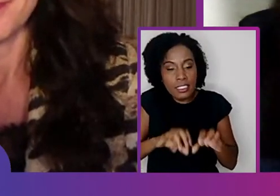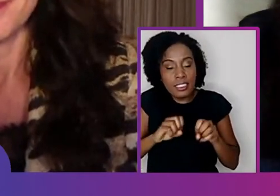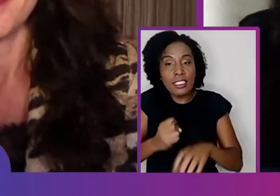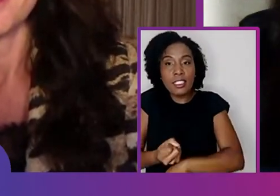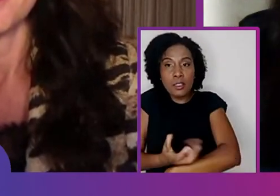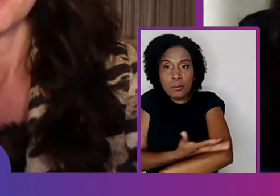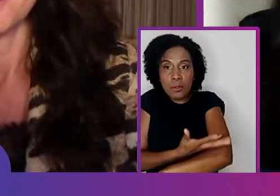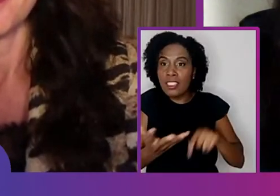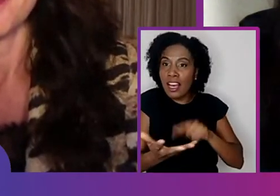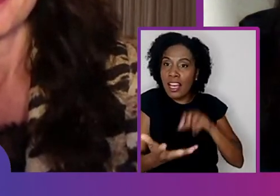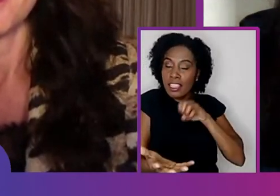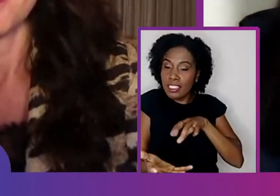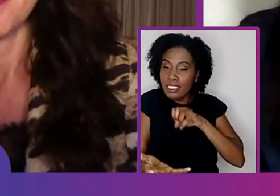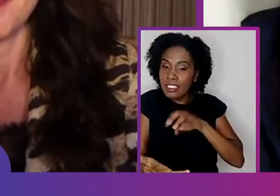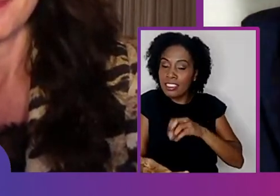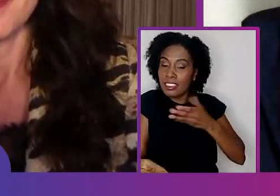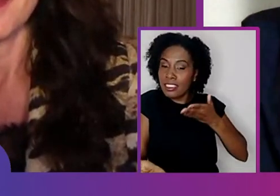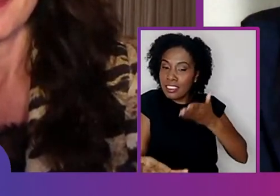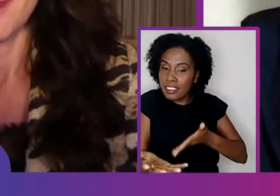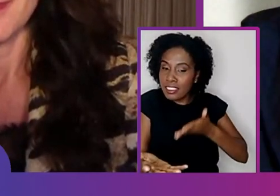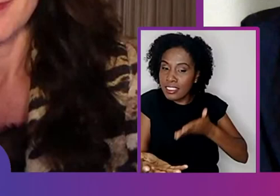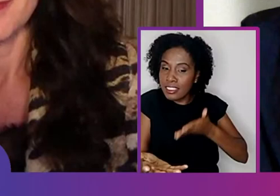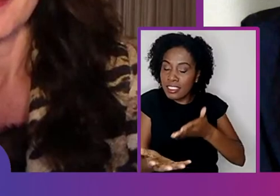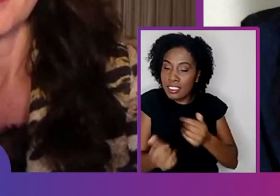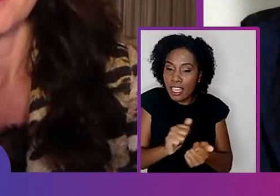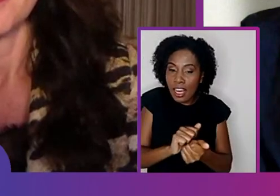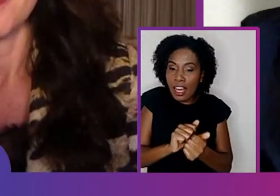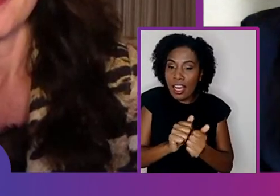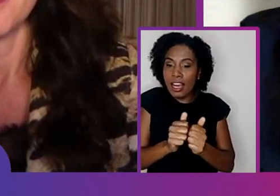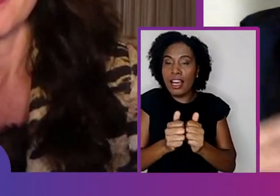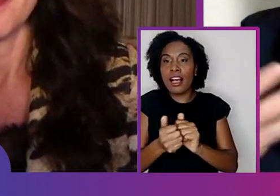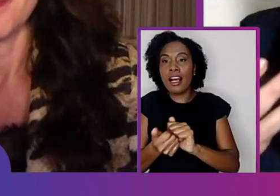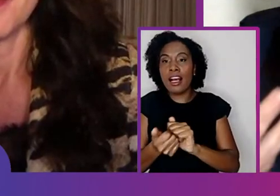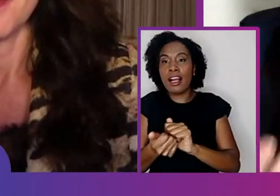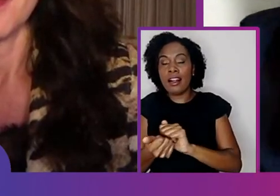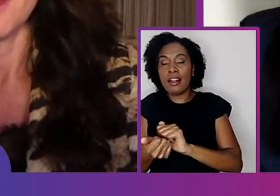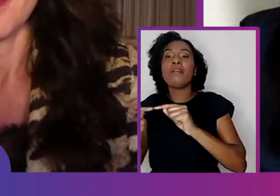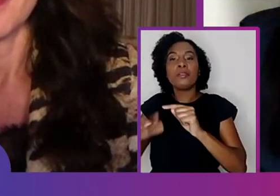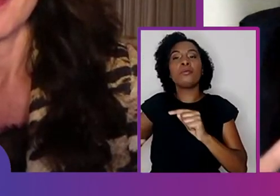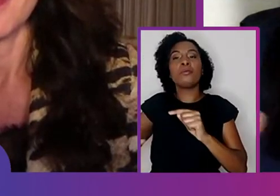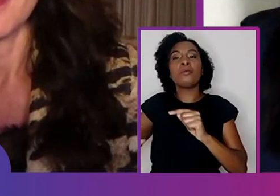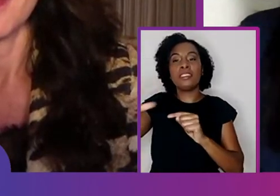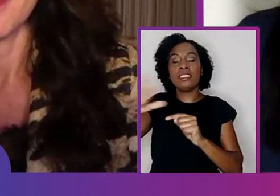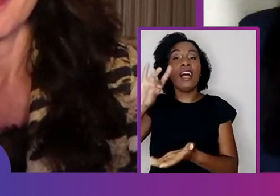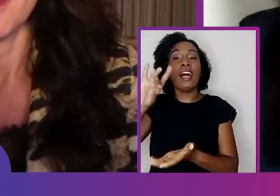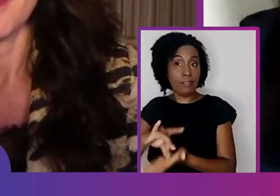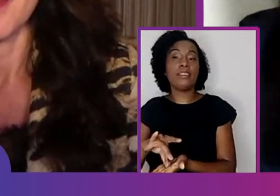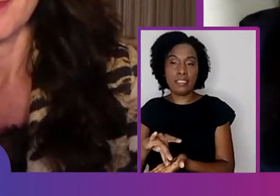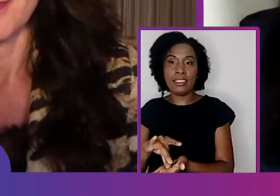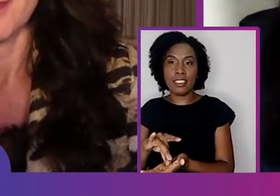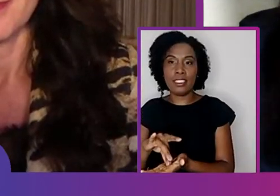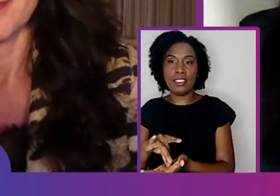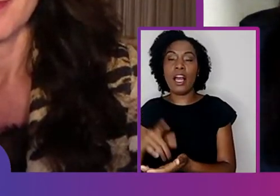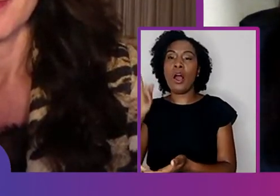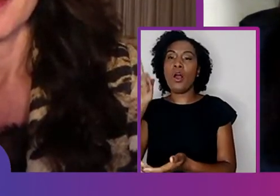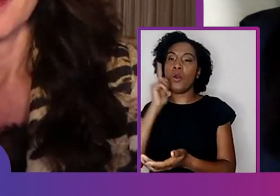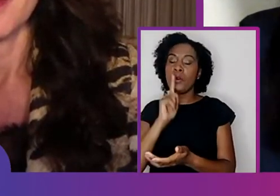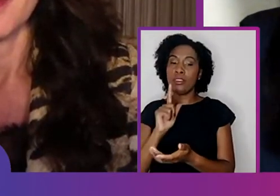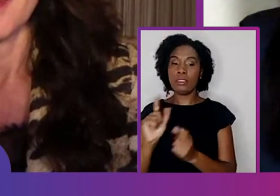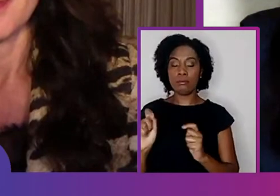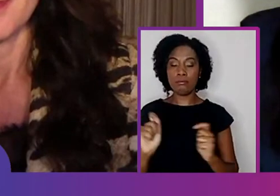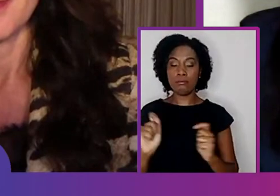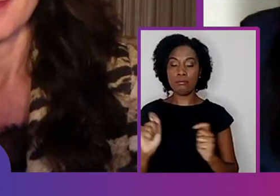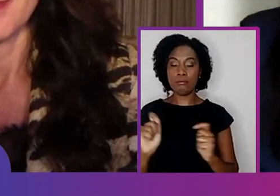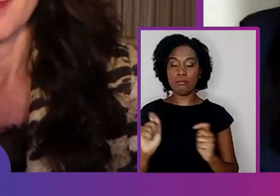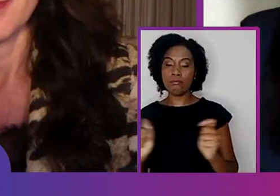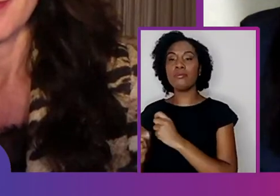fique cada vez mais adequada ao que está de fato acontecendo. Aí eu ganho recursos para me proteger de todas essas